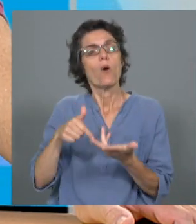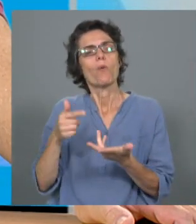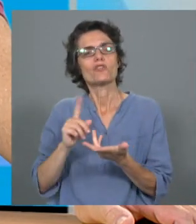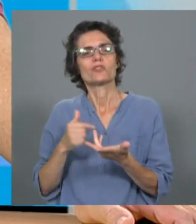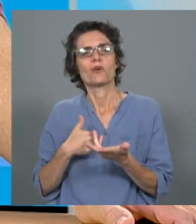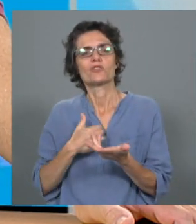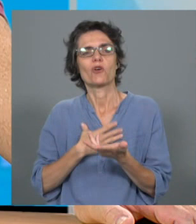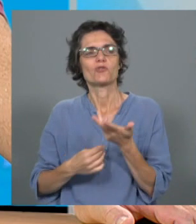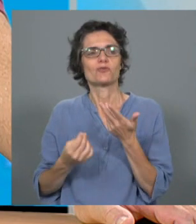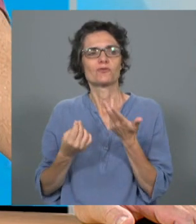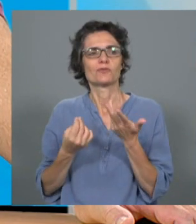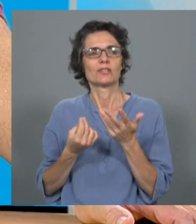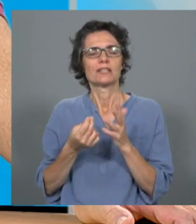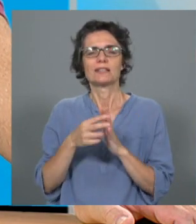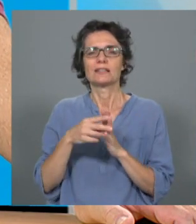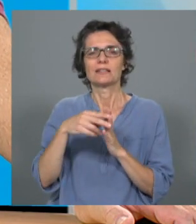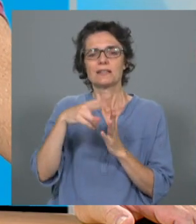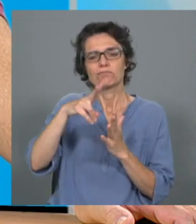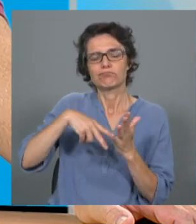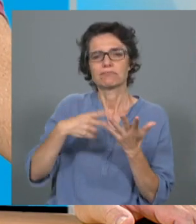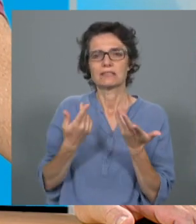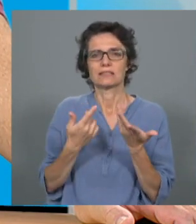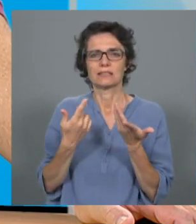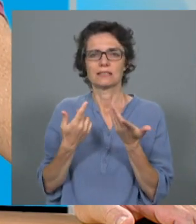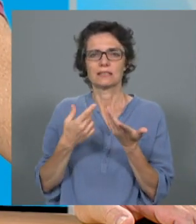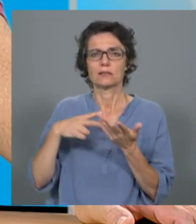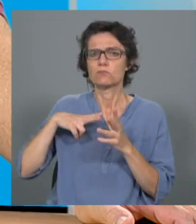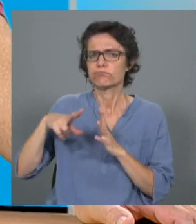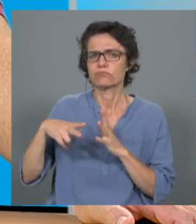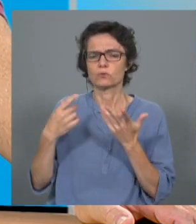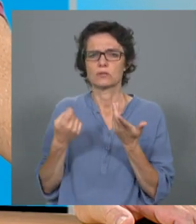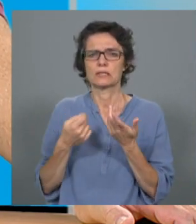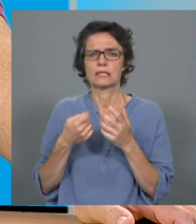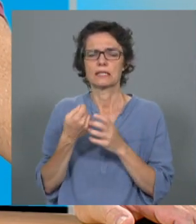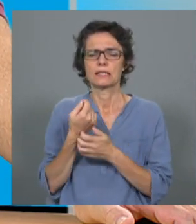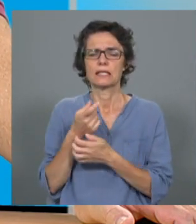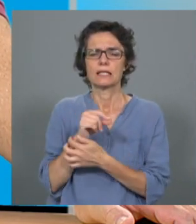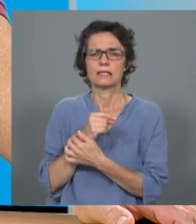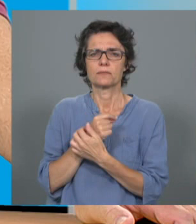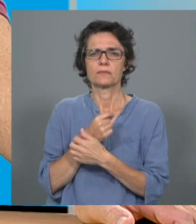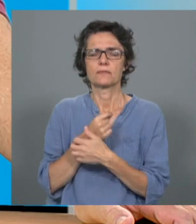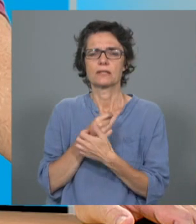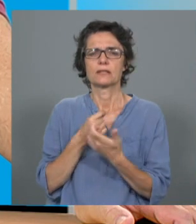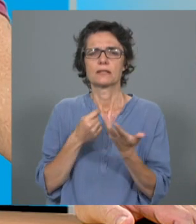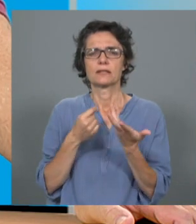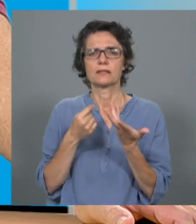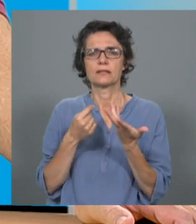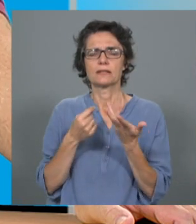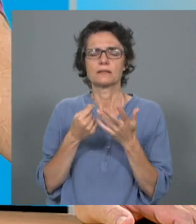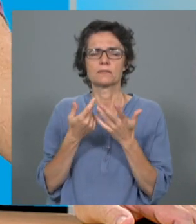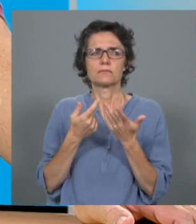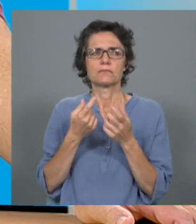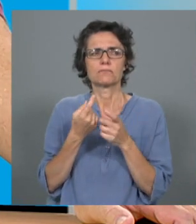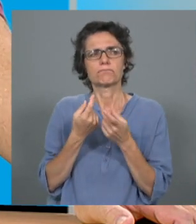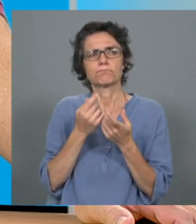portuguesa, romances que acabam de sair. E eu, de qualquer maneira, assim como sugestão de livro, até por causa dos tempos que a gente anda a